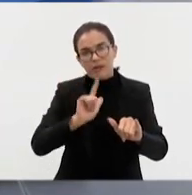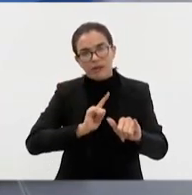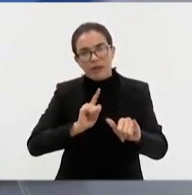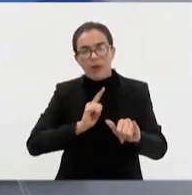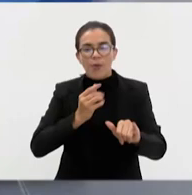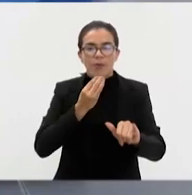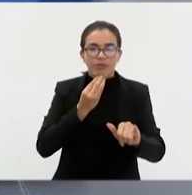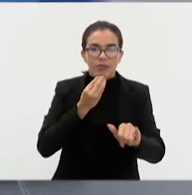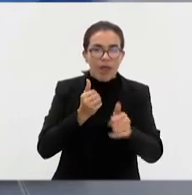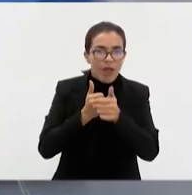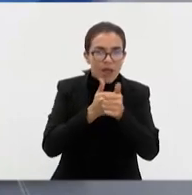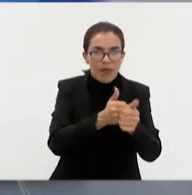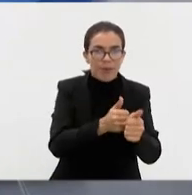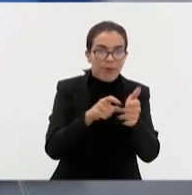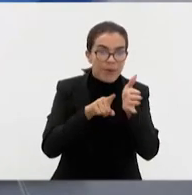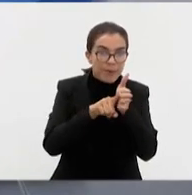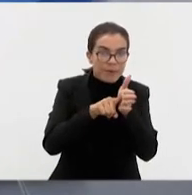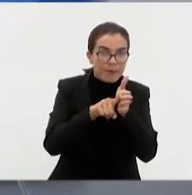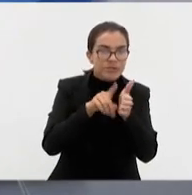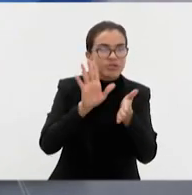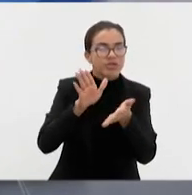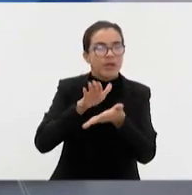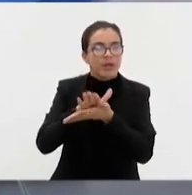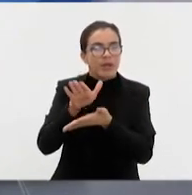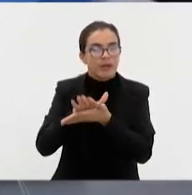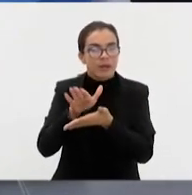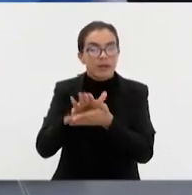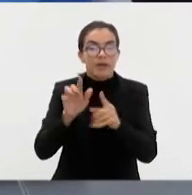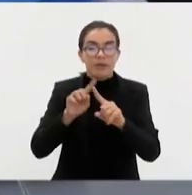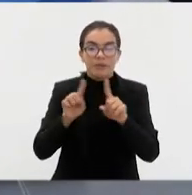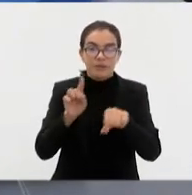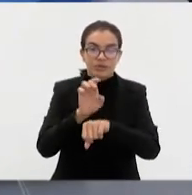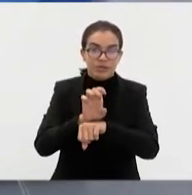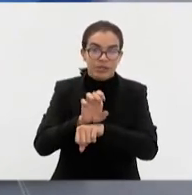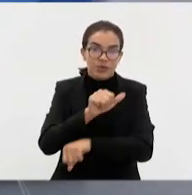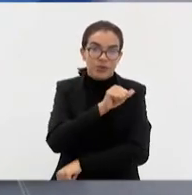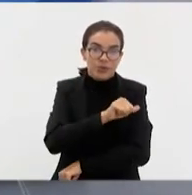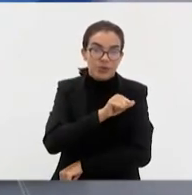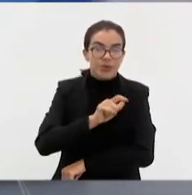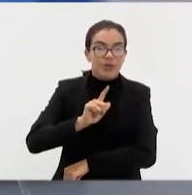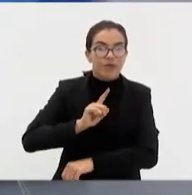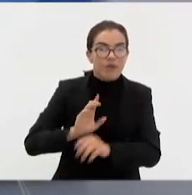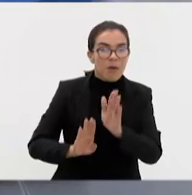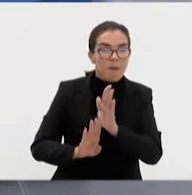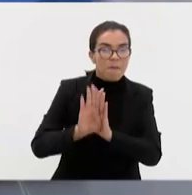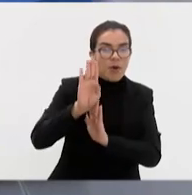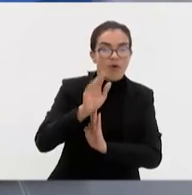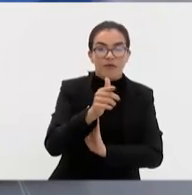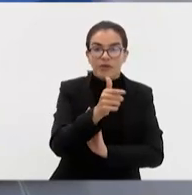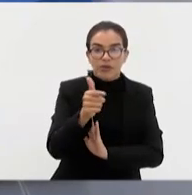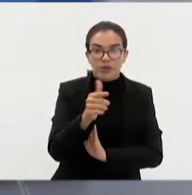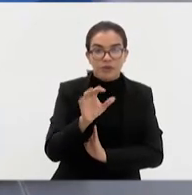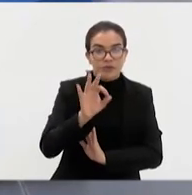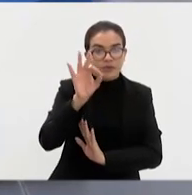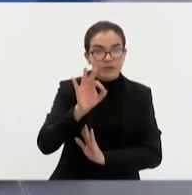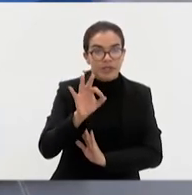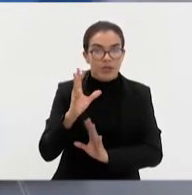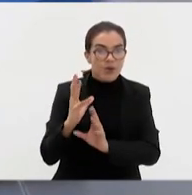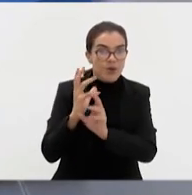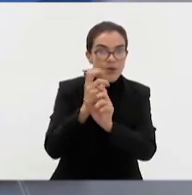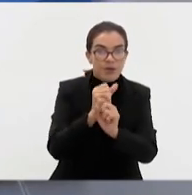oportunidade de acompanhar uma pesquisa que foi liberada, mas o Estado do Rio de Janeiro teve um aumento de 22% no número